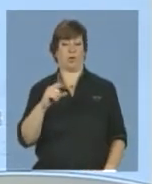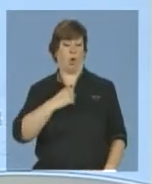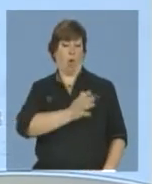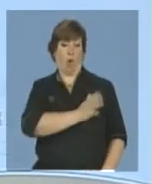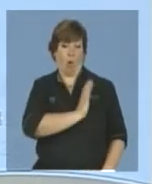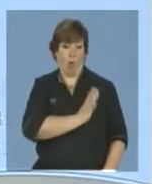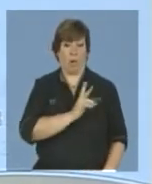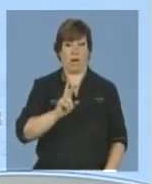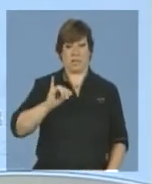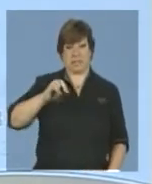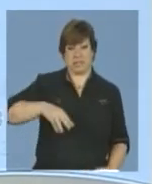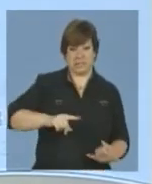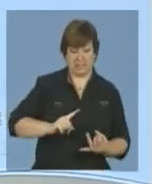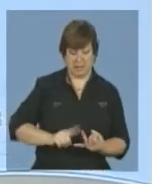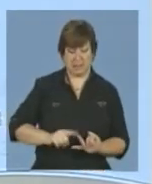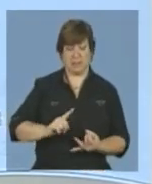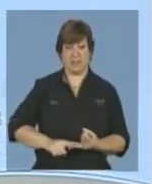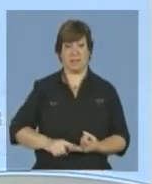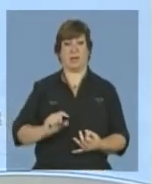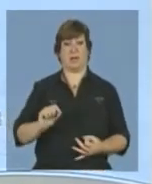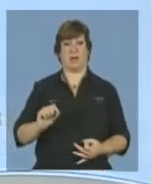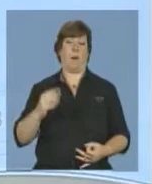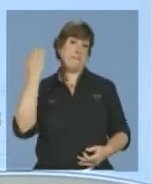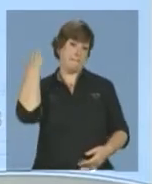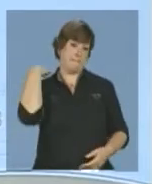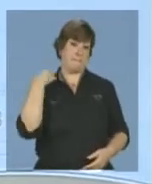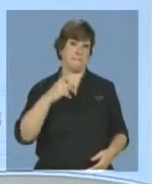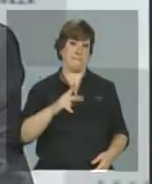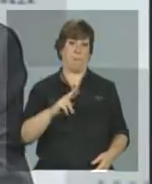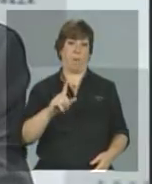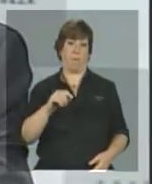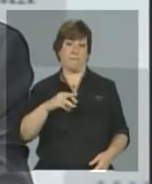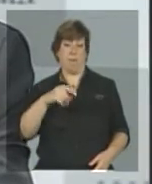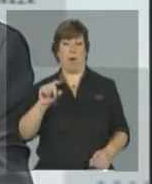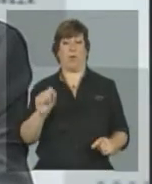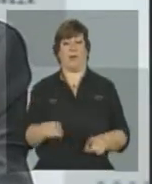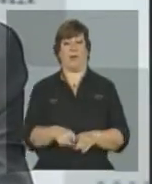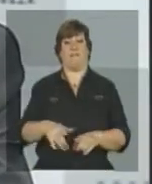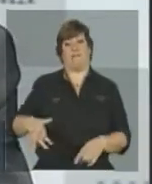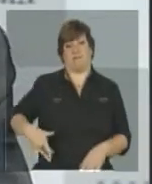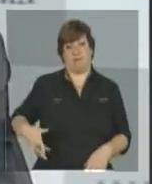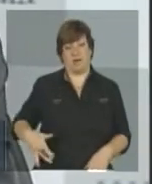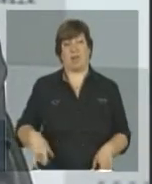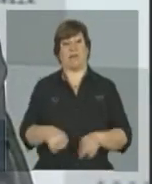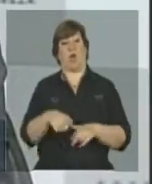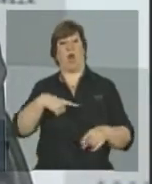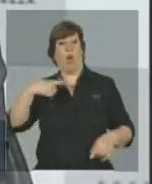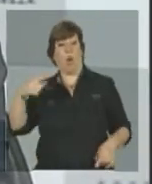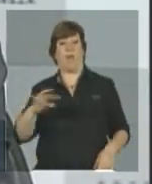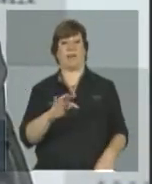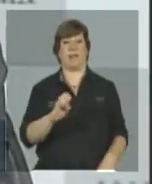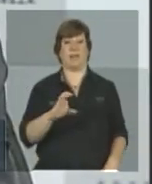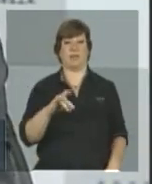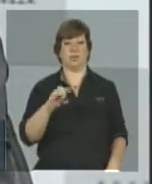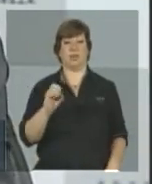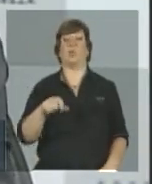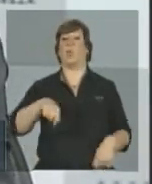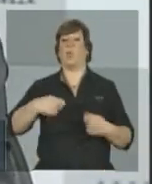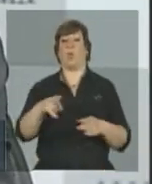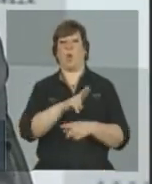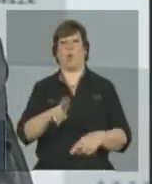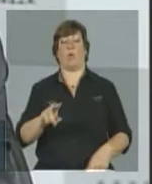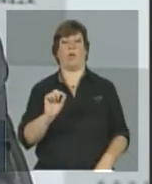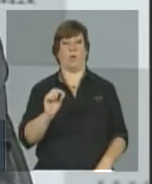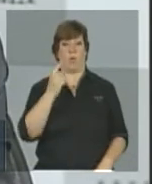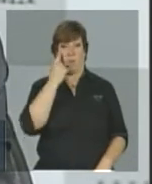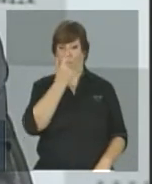coração, pulmão, fígado. Né? E os tecidos, a medula óssea, córnea, pele, e assim por diante. Então, nos órgãos sólidos, nós